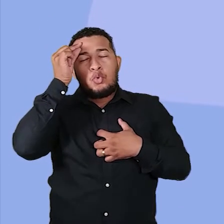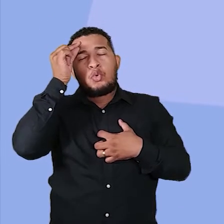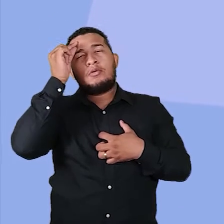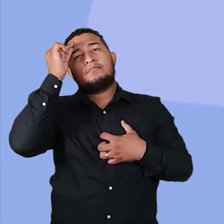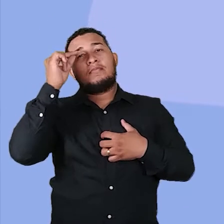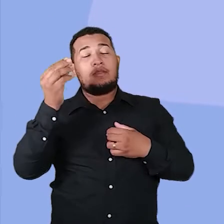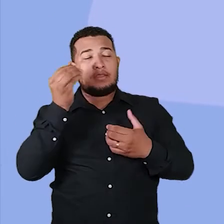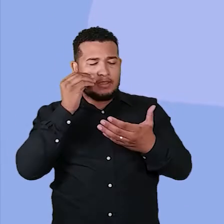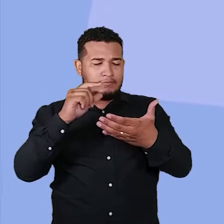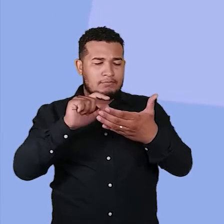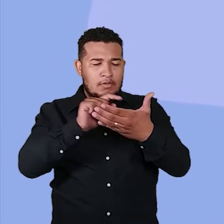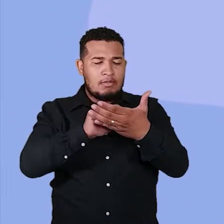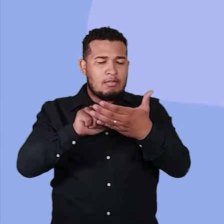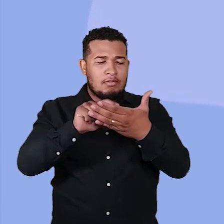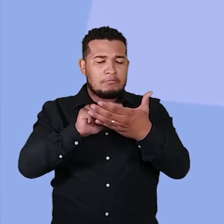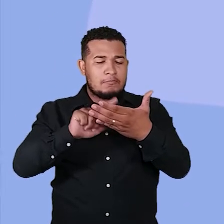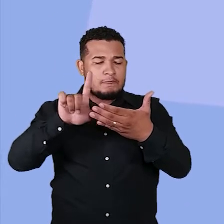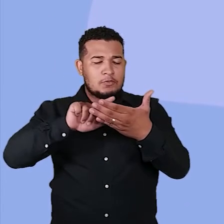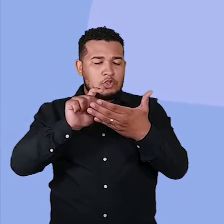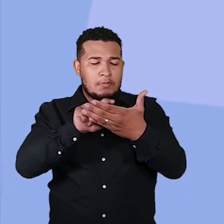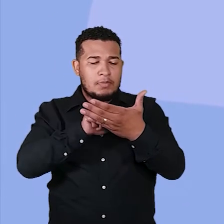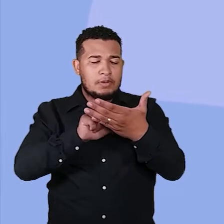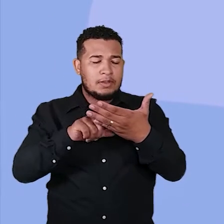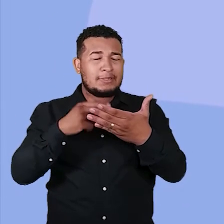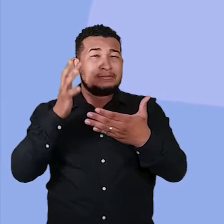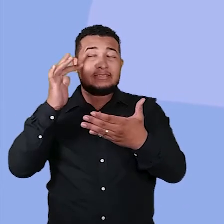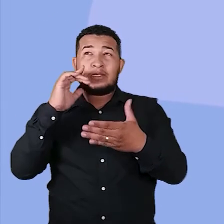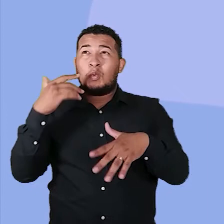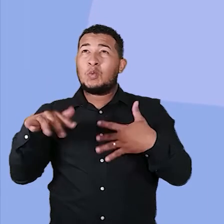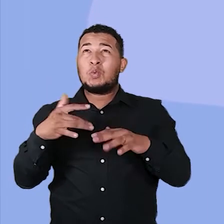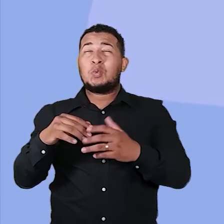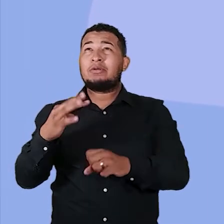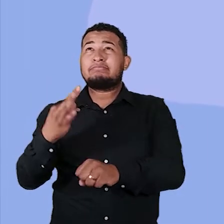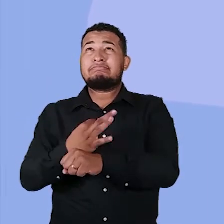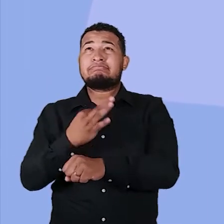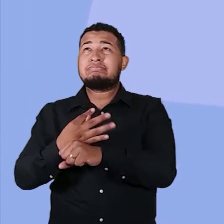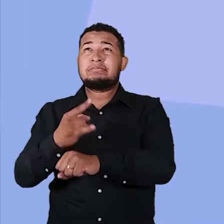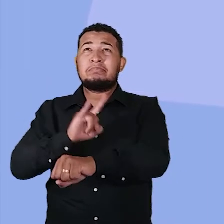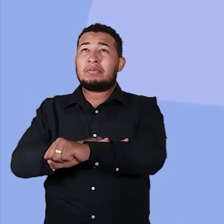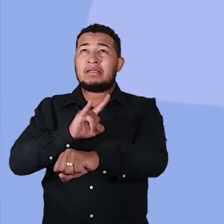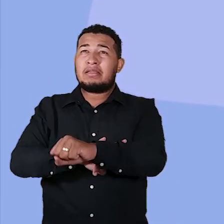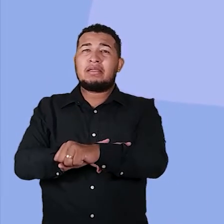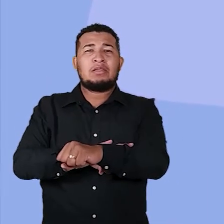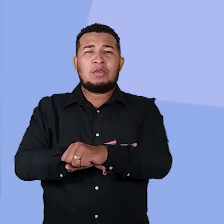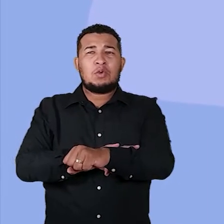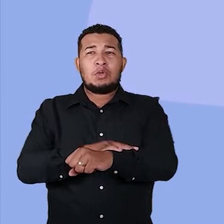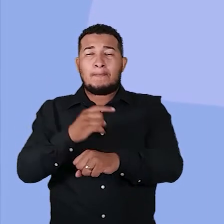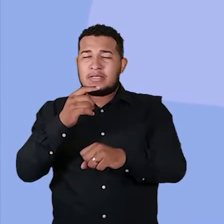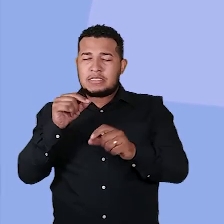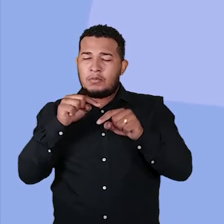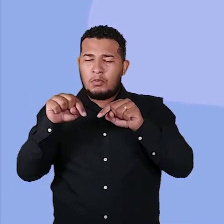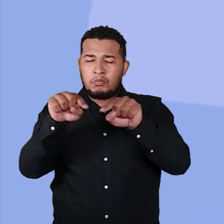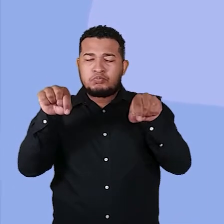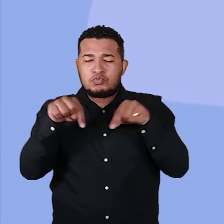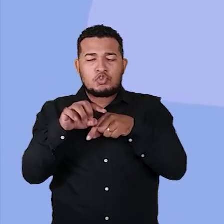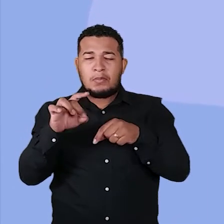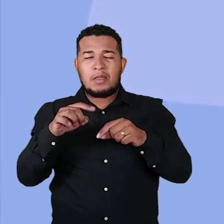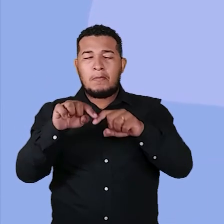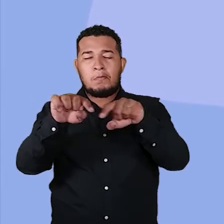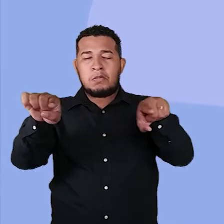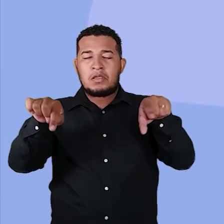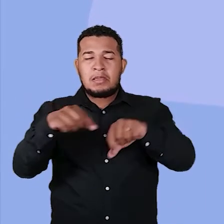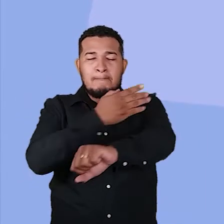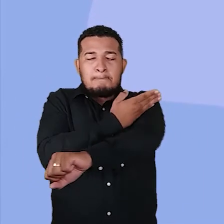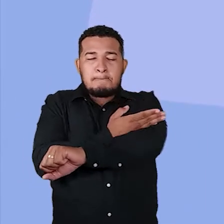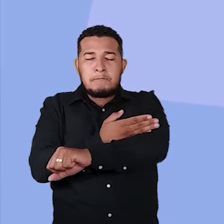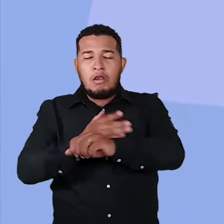acomodado. Tentava me distrair vendo TV, mas só conseguia pensar em um banheiro, não como uma privada, mas com um vaso sanitário